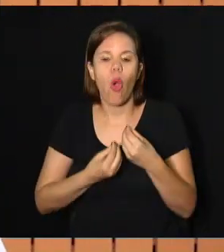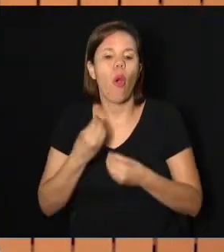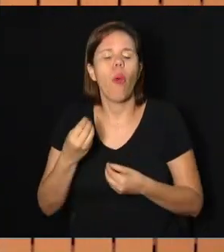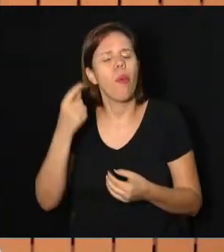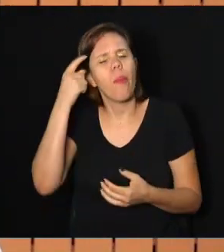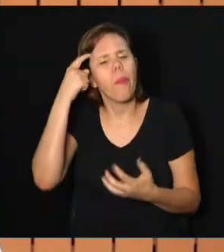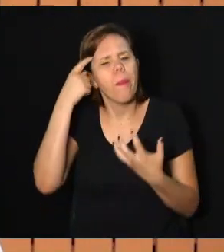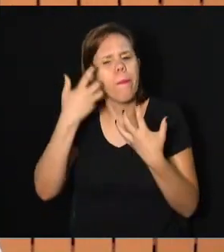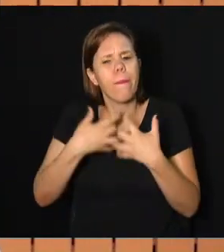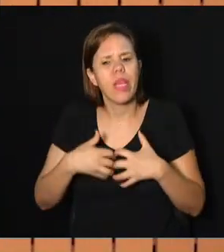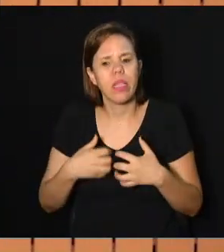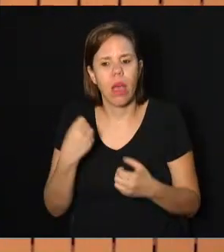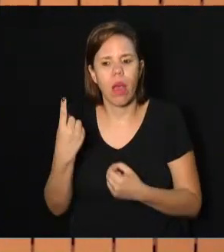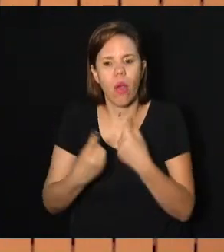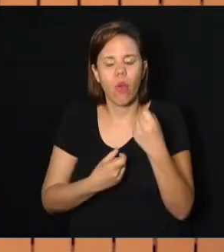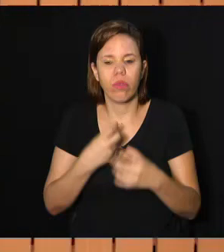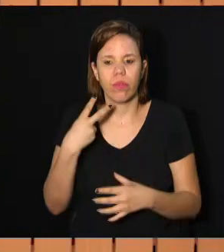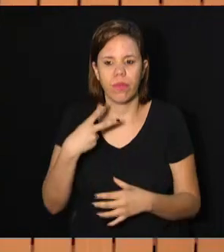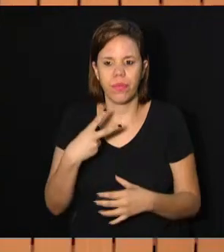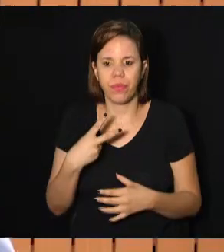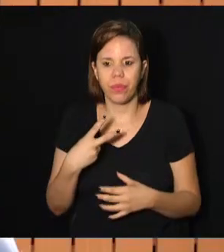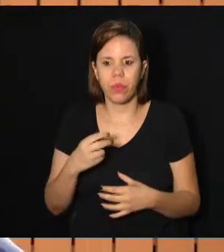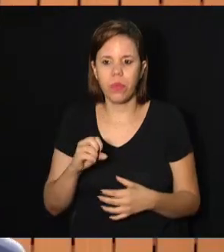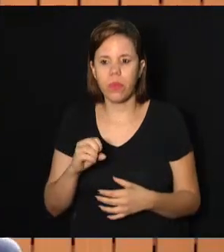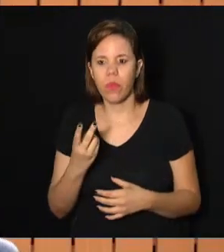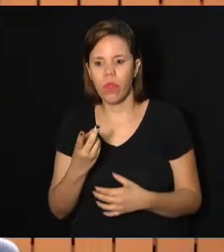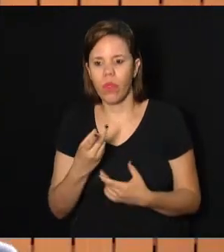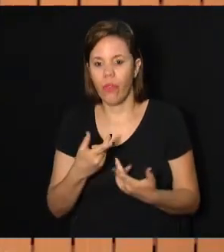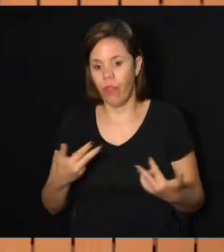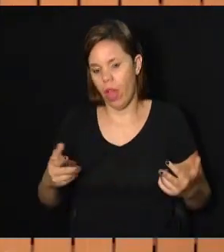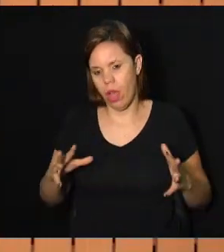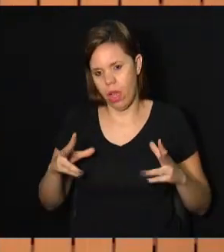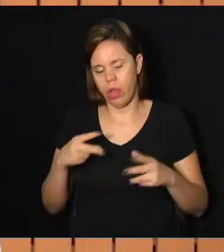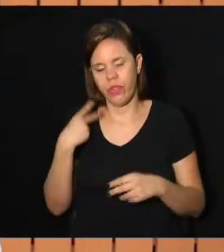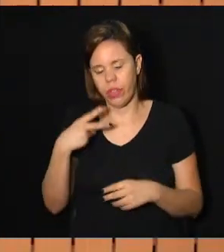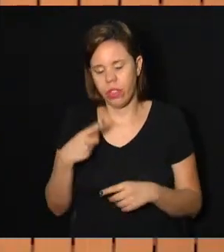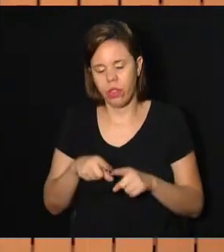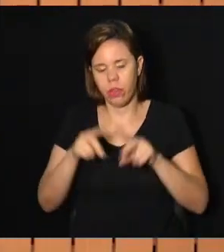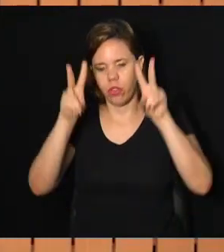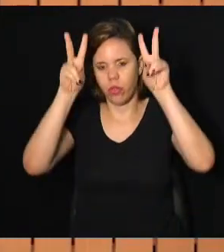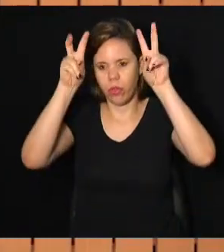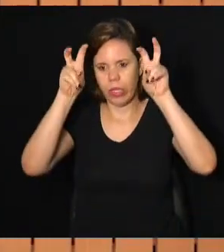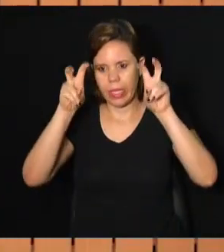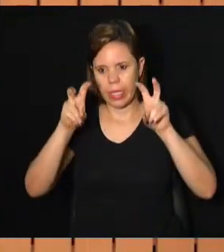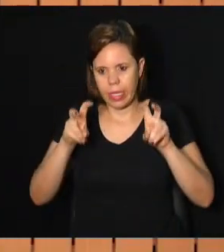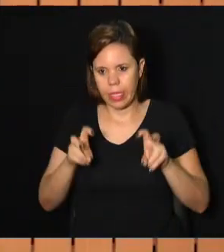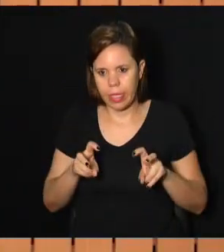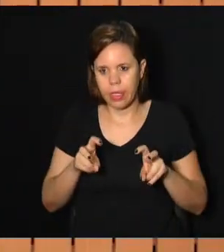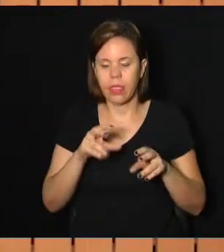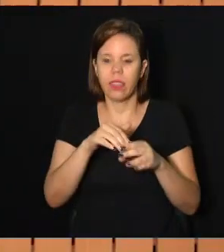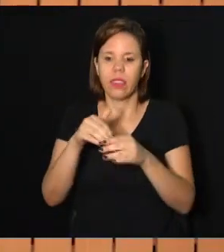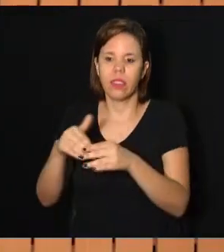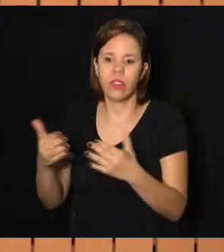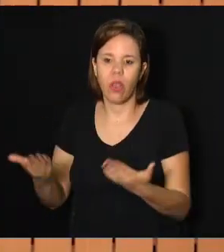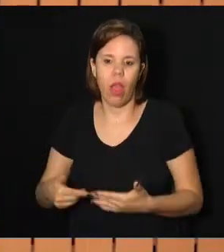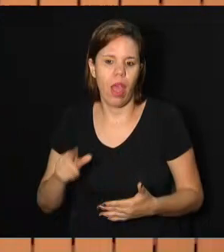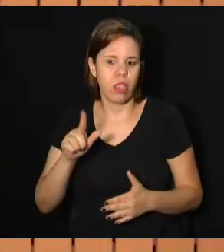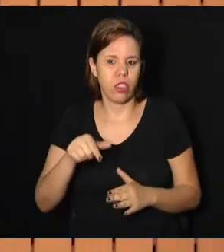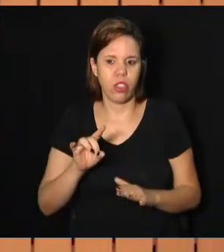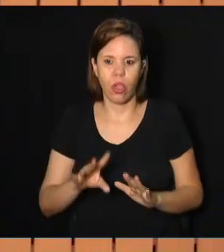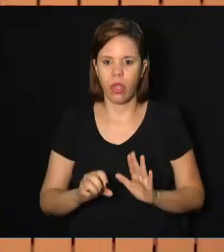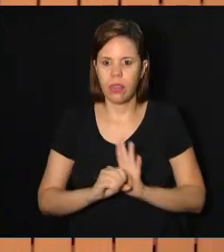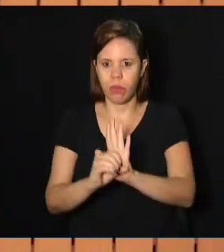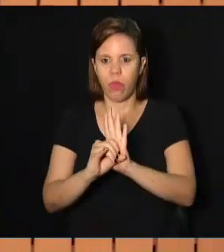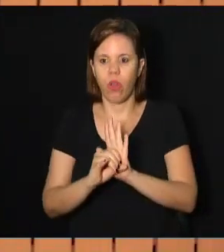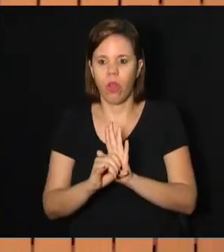pensam alguns vereadores, ou os vereadores, melhor dizendo, sobre os temas cuja votação hoje é simbólica. Existem